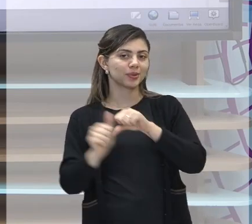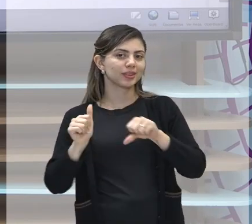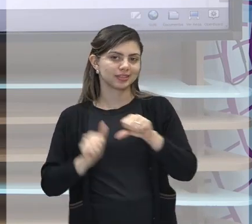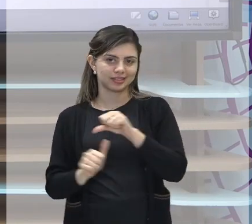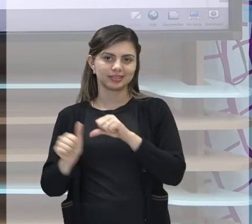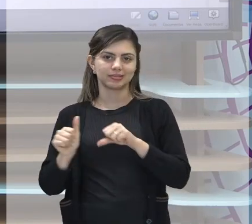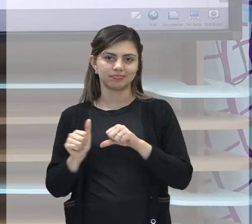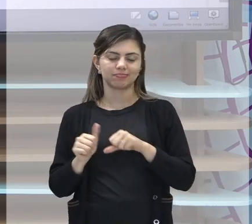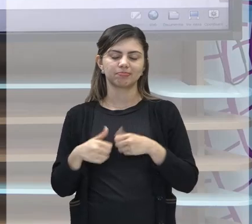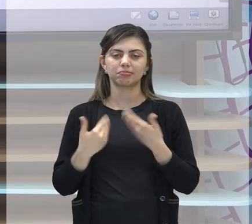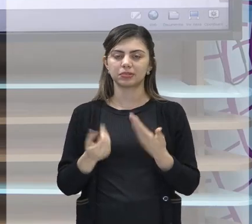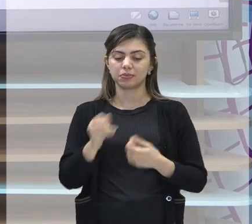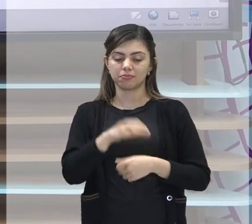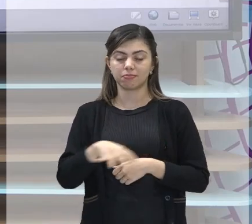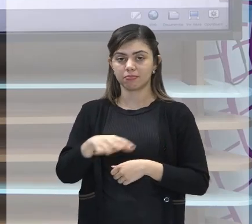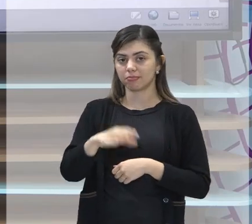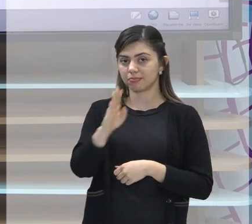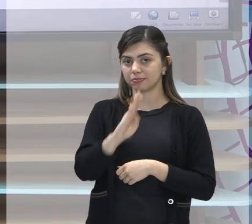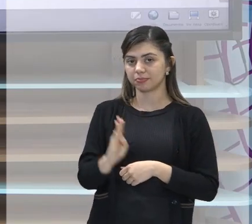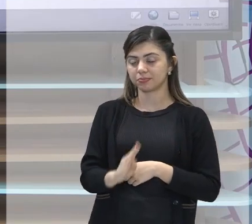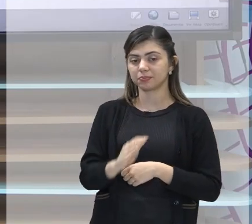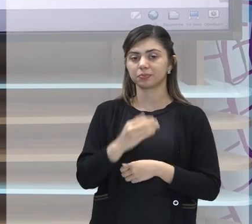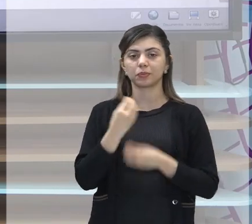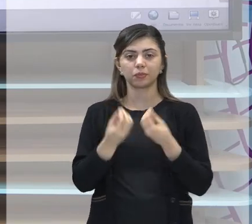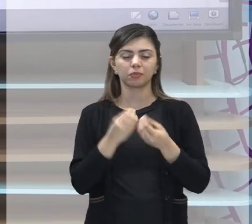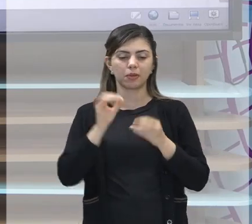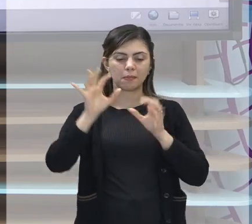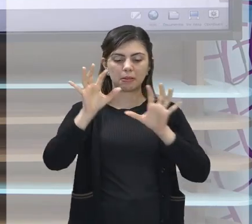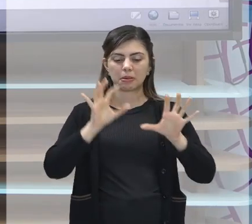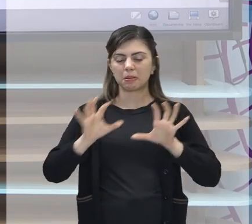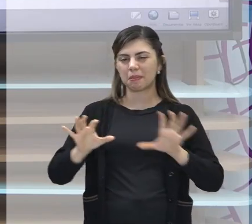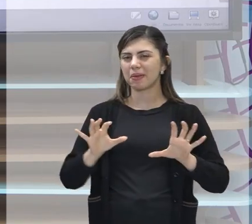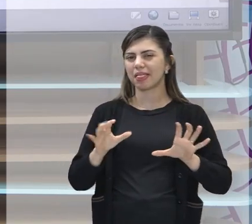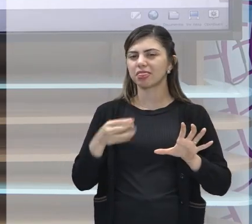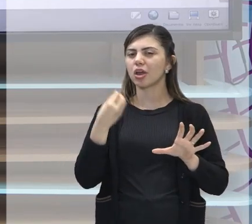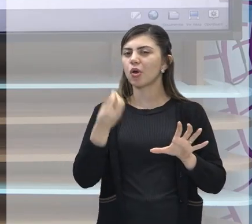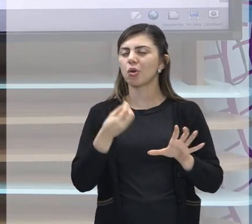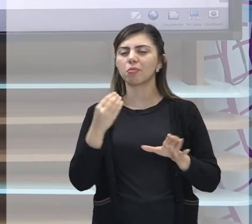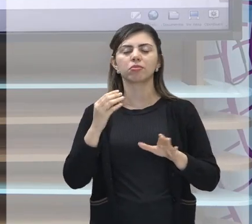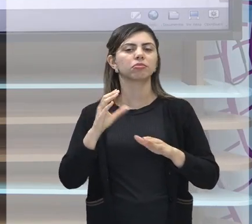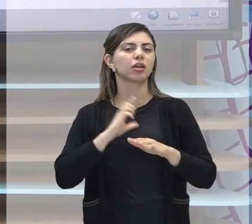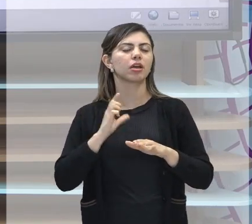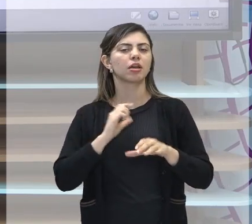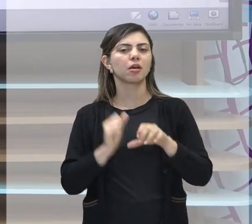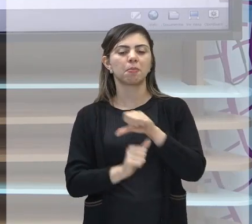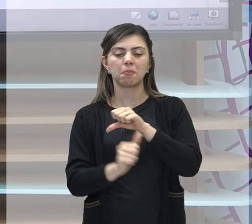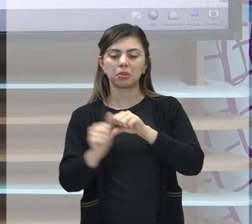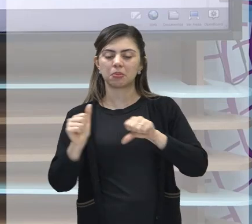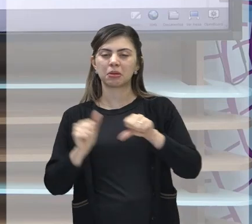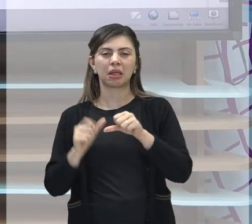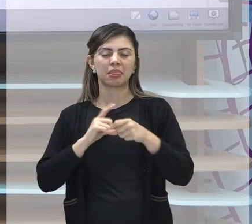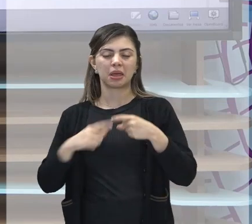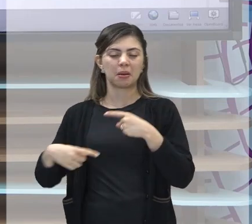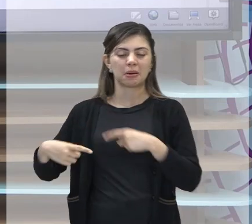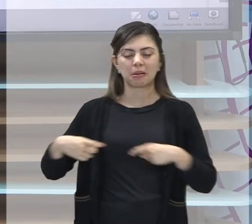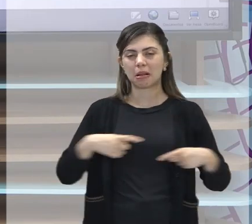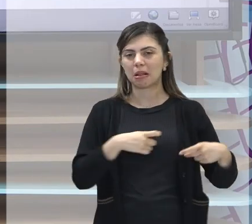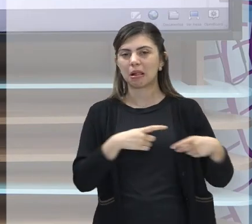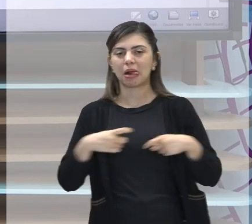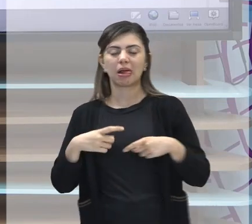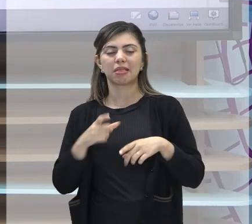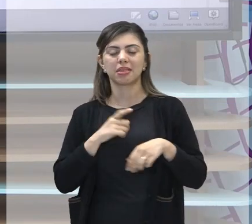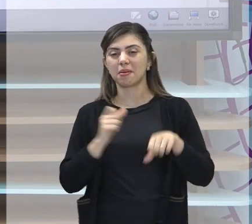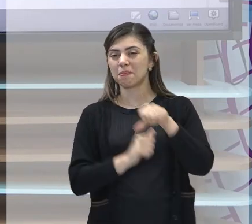Instabilidade. O território brasileiro virou basicamente um campo de guerra, de instabilidade,